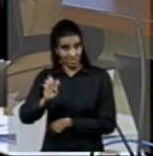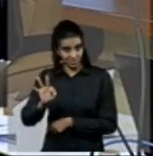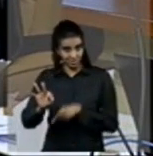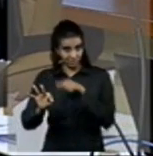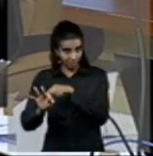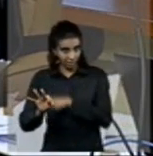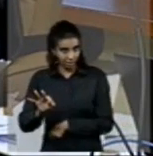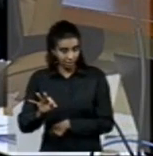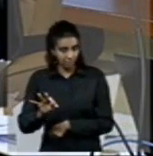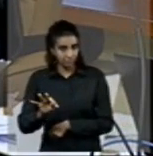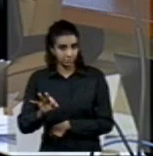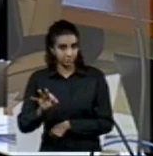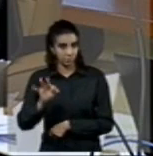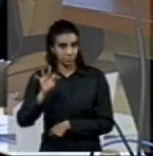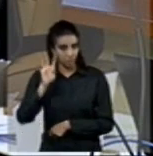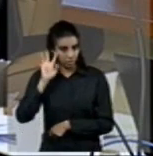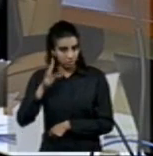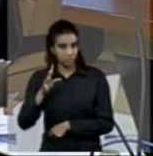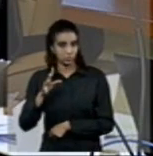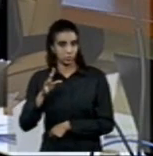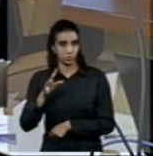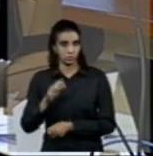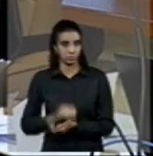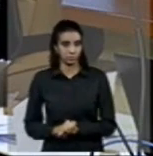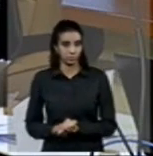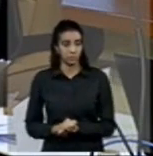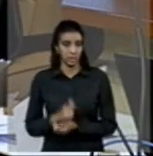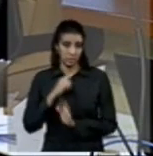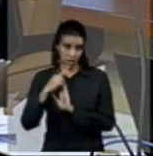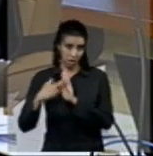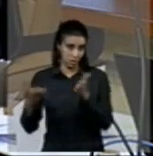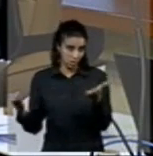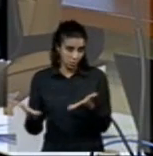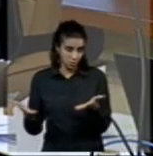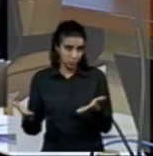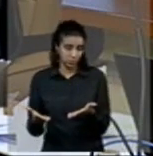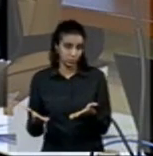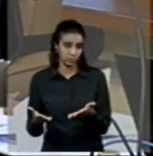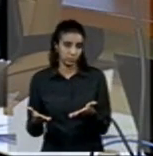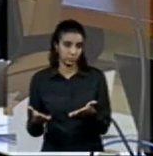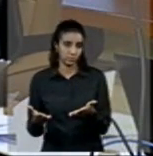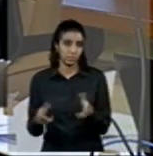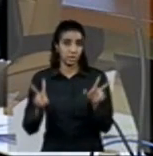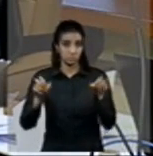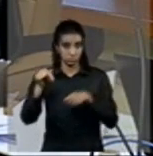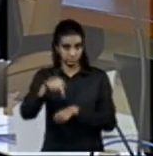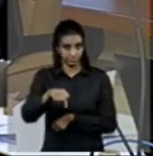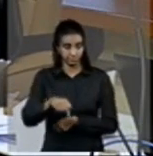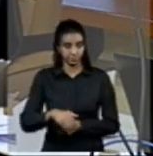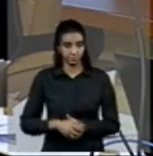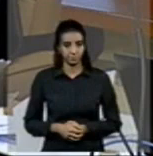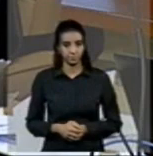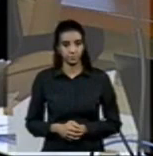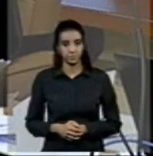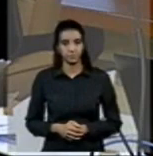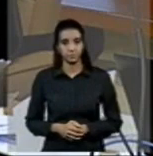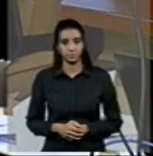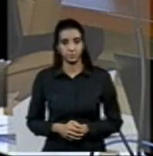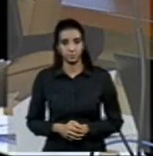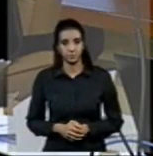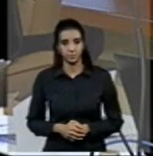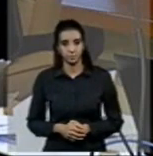luz da ordem jurídica expressa vigente sobre o tema ora em análise. E, para